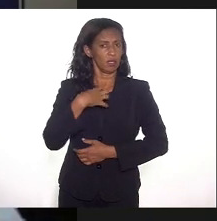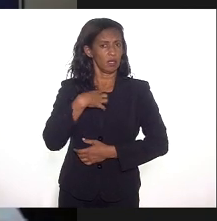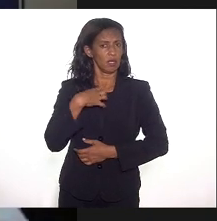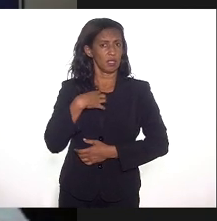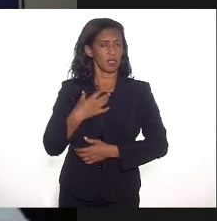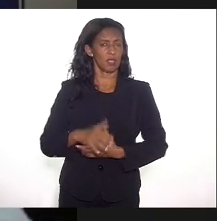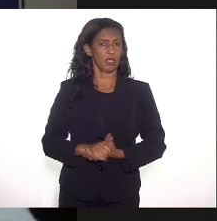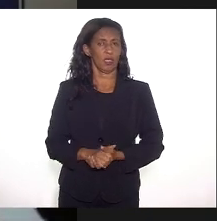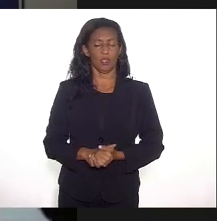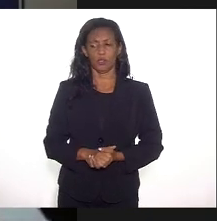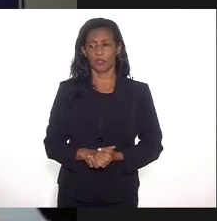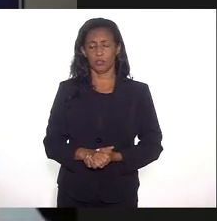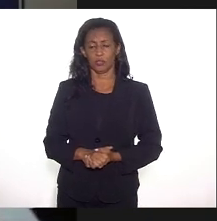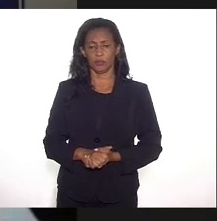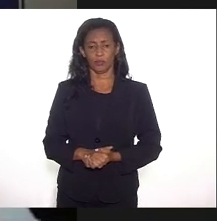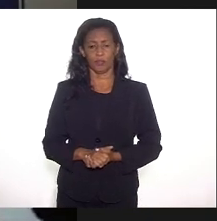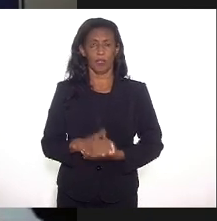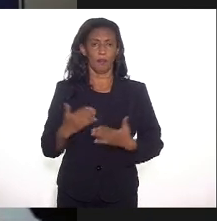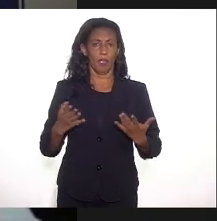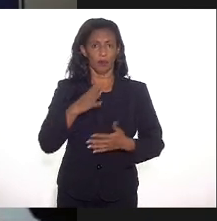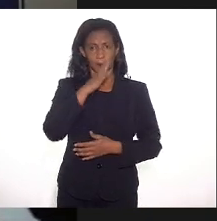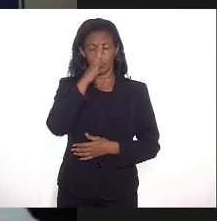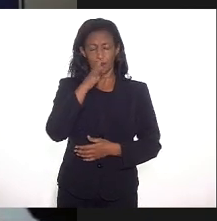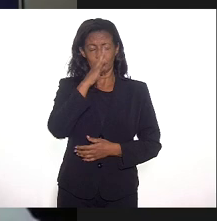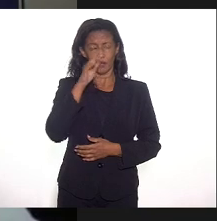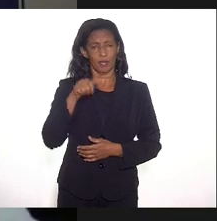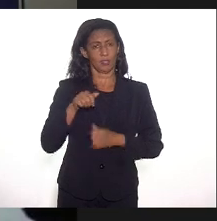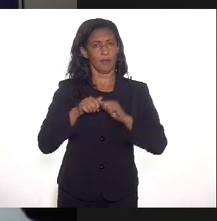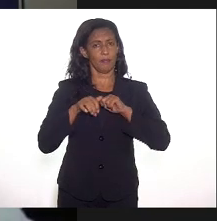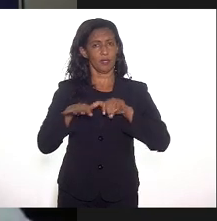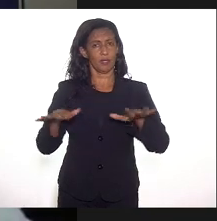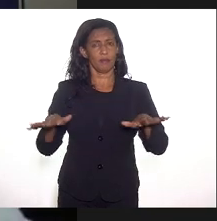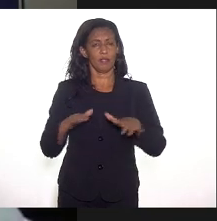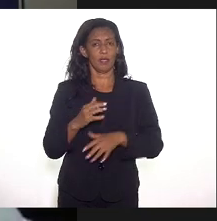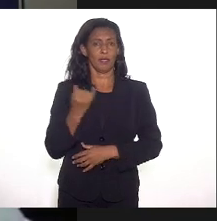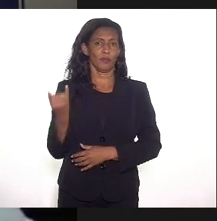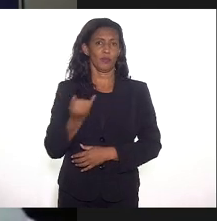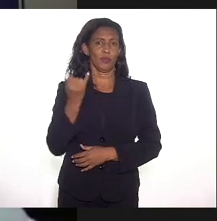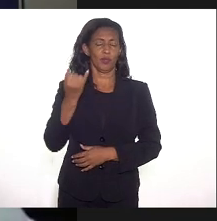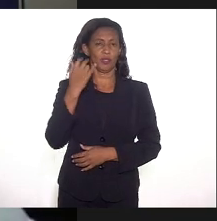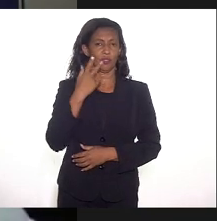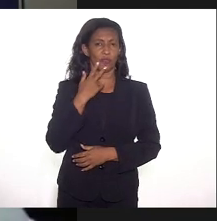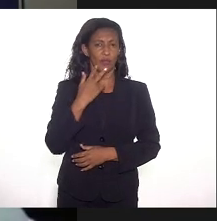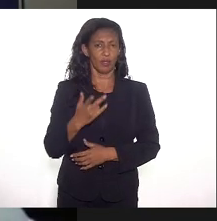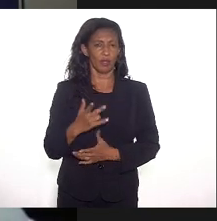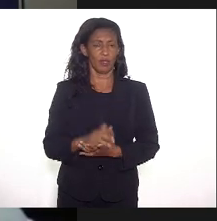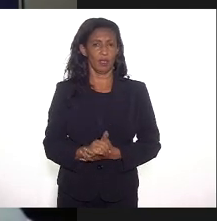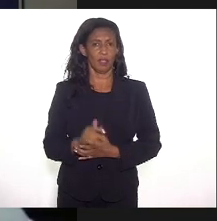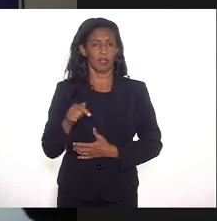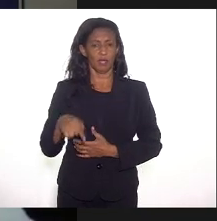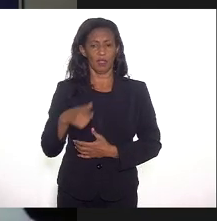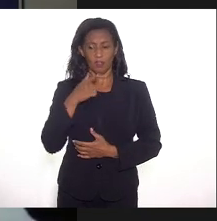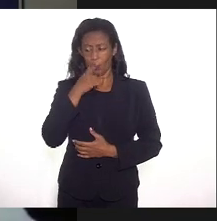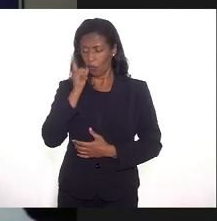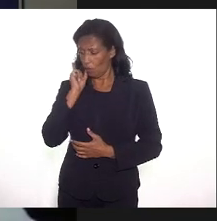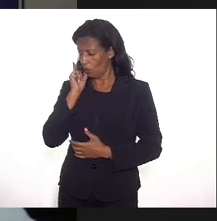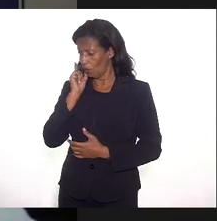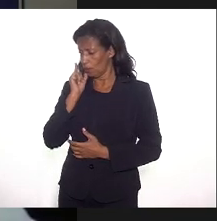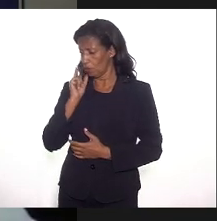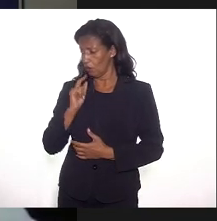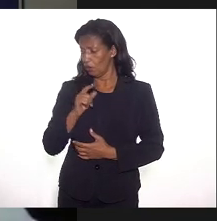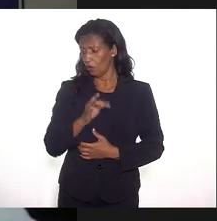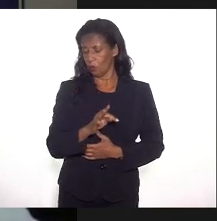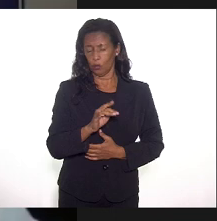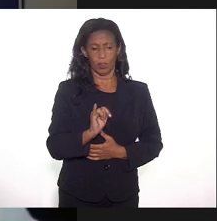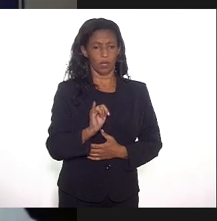reflexos mais absurdos dessa pandemia. É importante dizer, senhora presidenta, que ainda ontem o